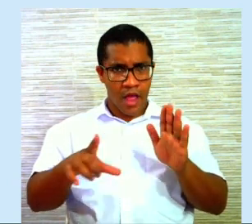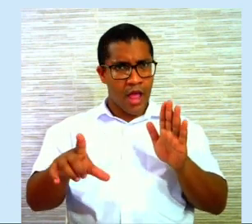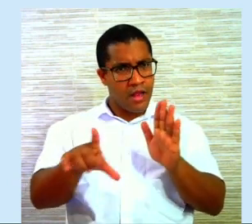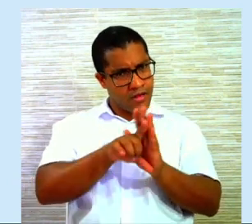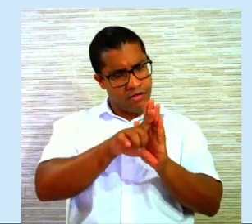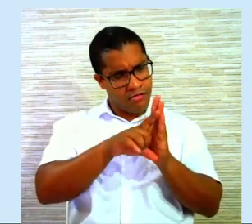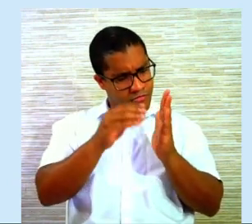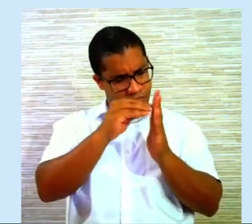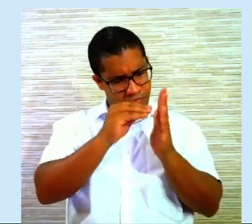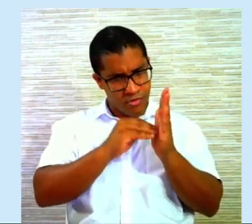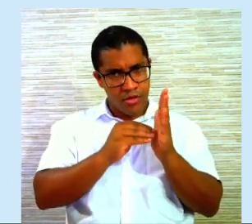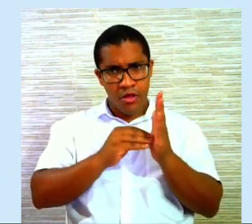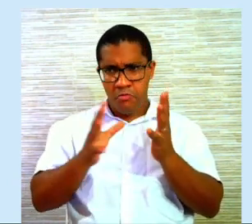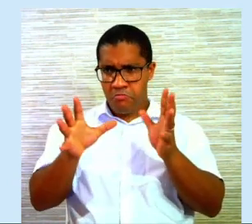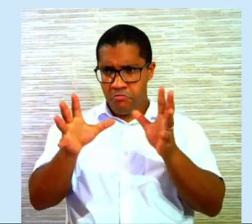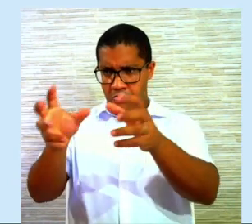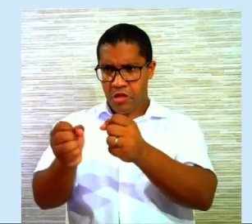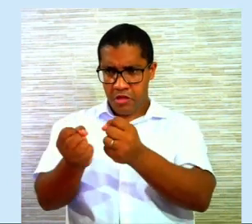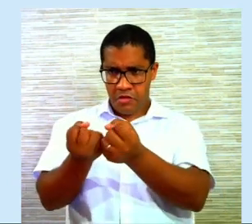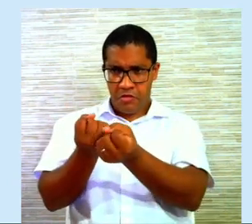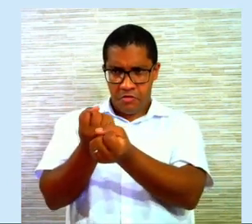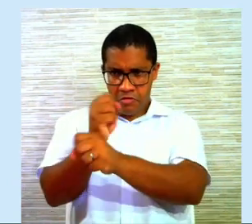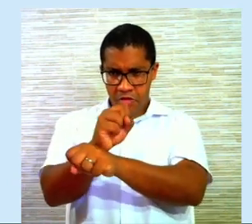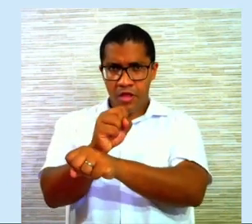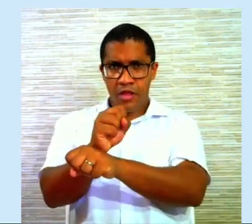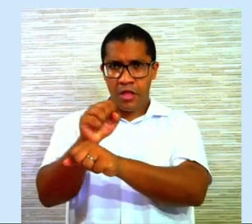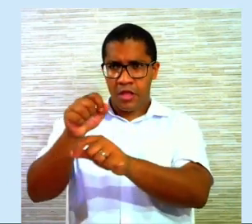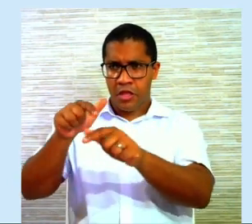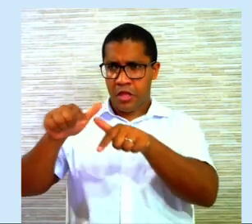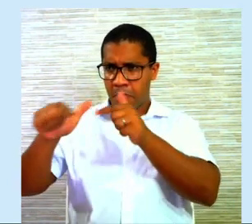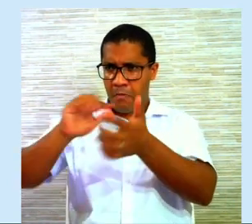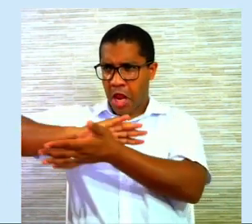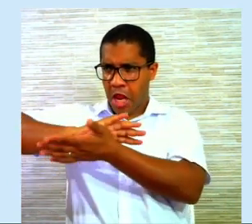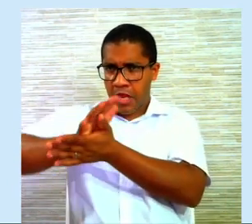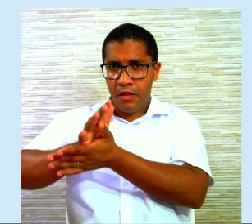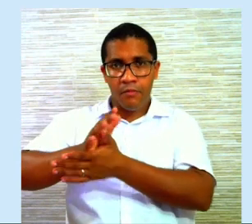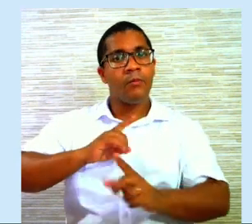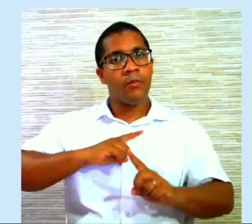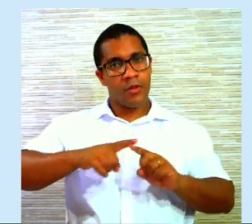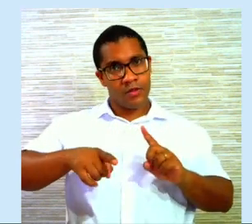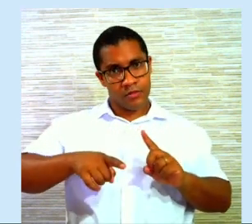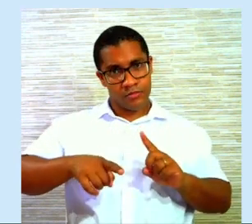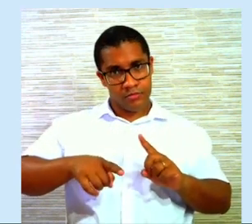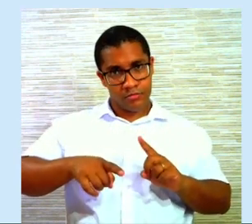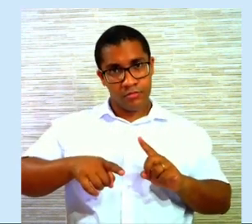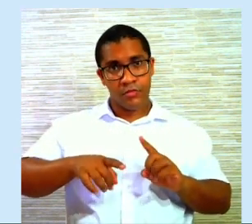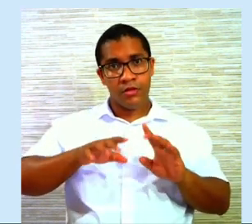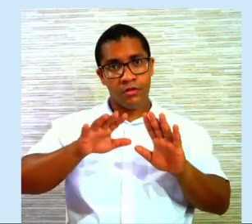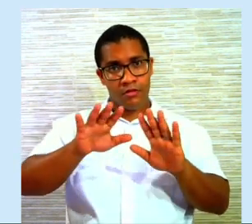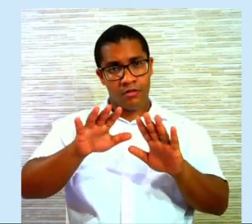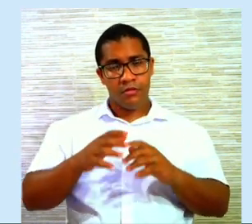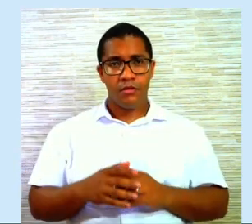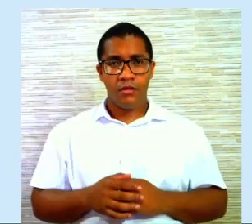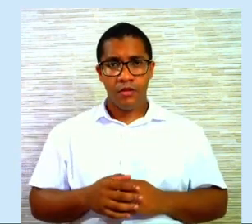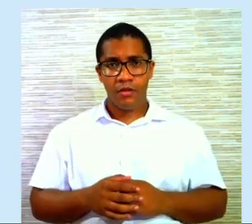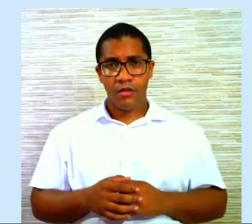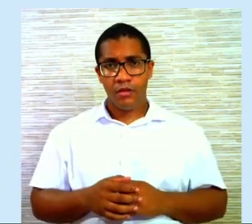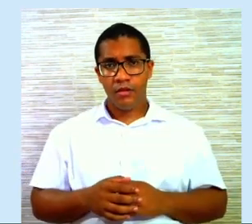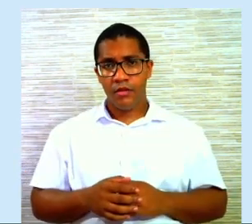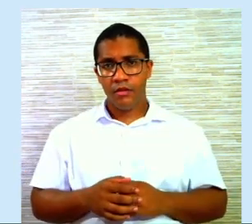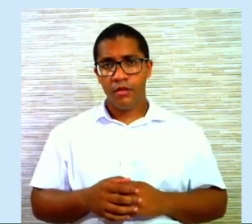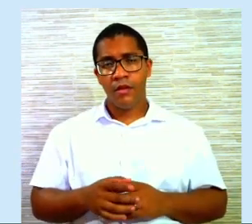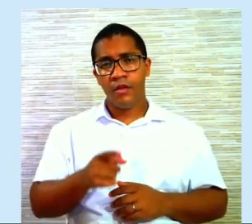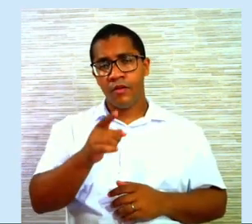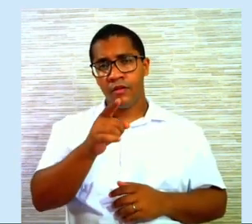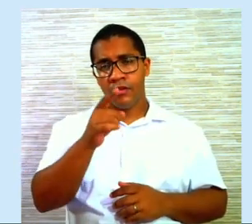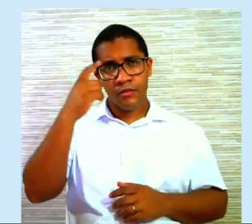o aprisionamento, proíbe a exploração do trabalho de forma que não seja legal.